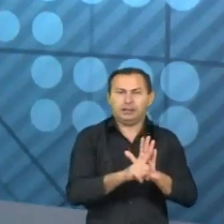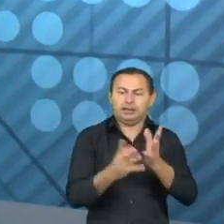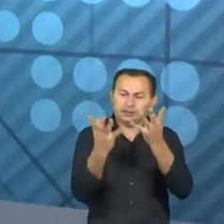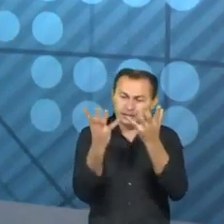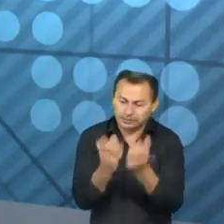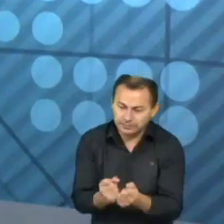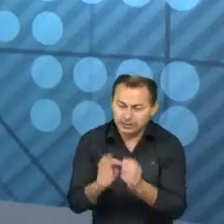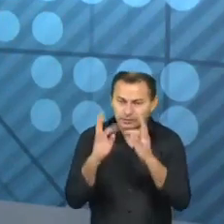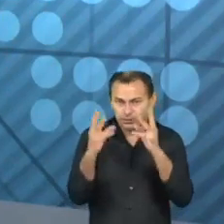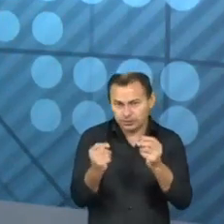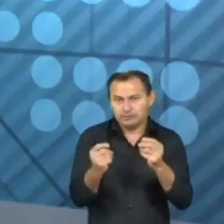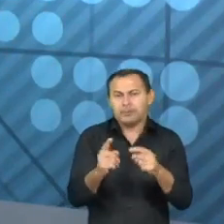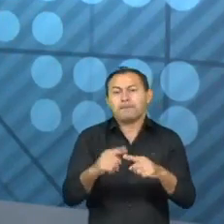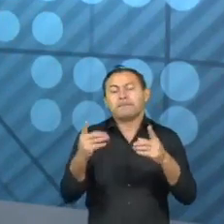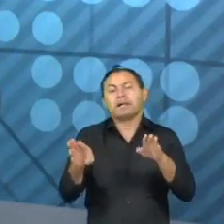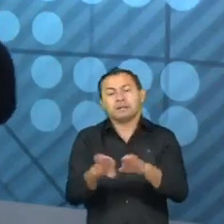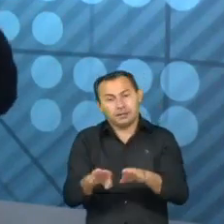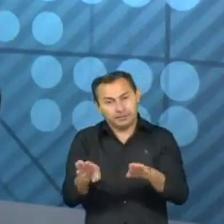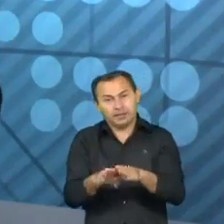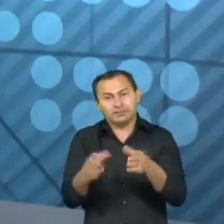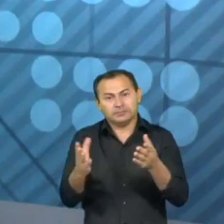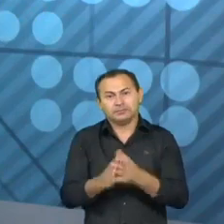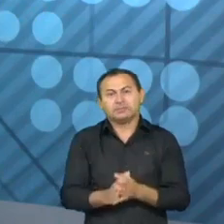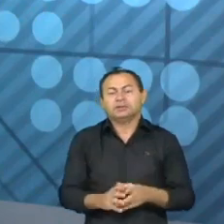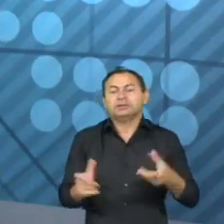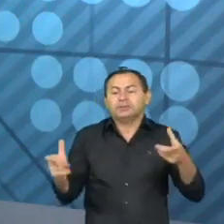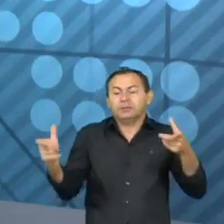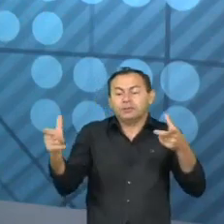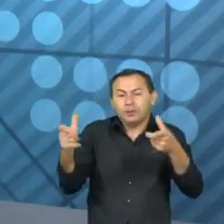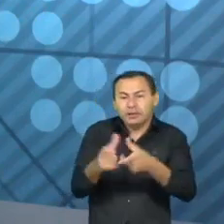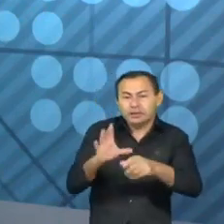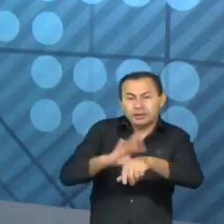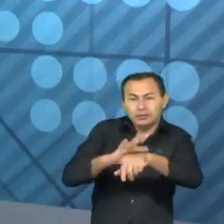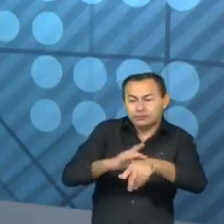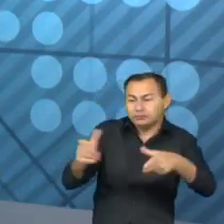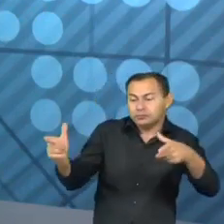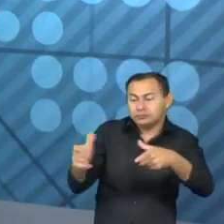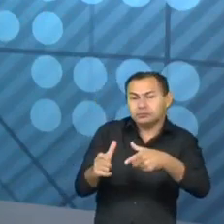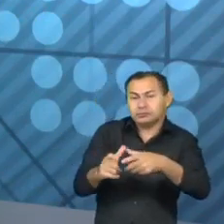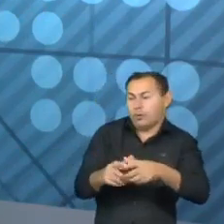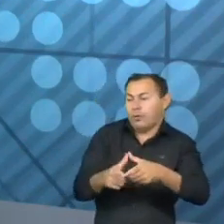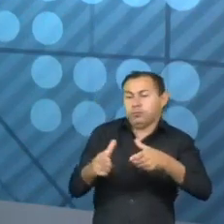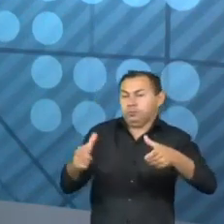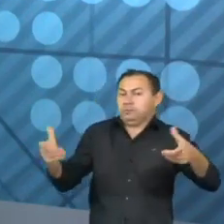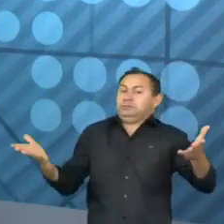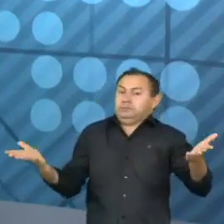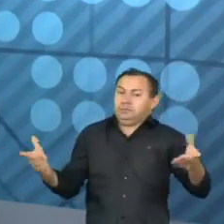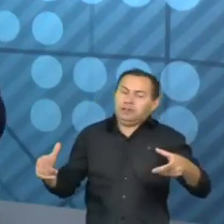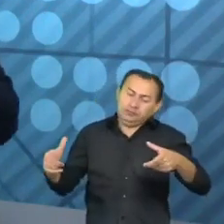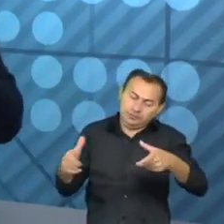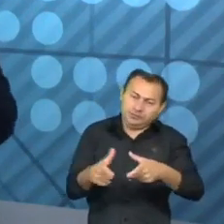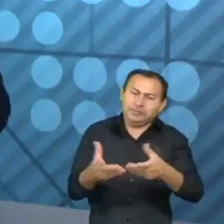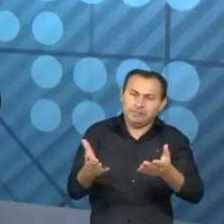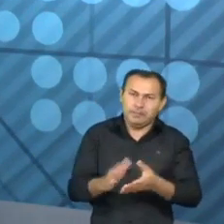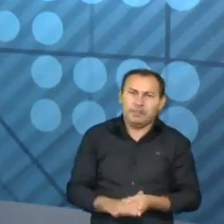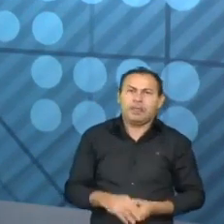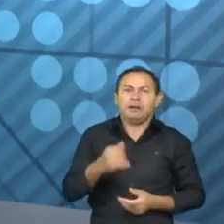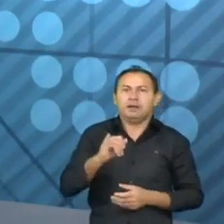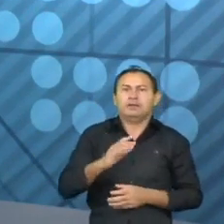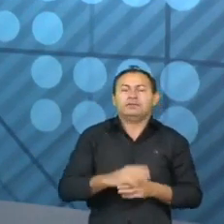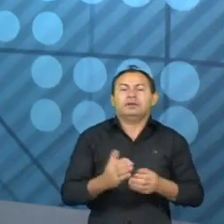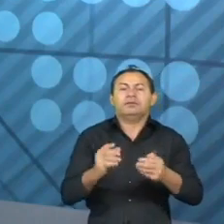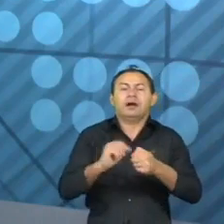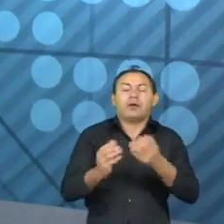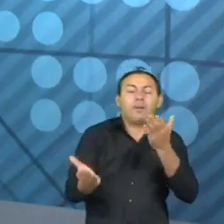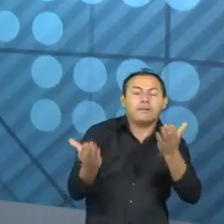para todos, mas também, né, de abaixar essa curva de contágio. Né? Aí, se